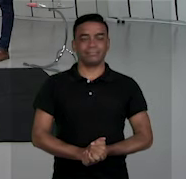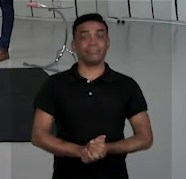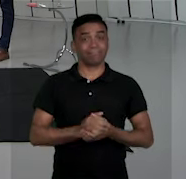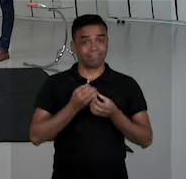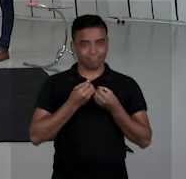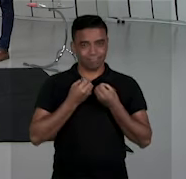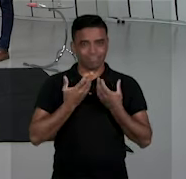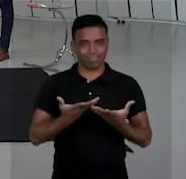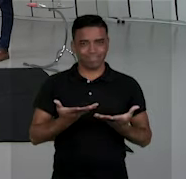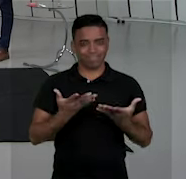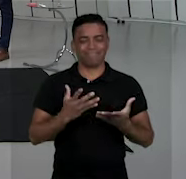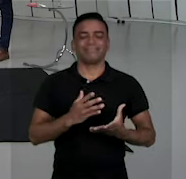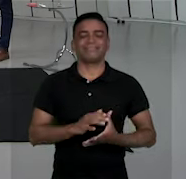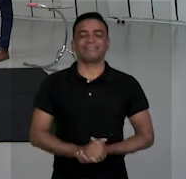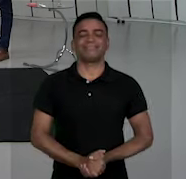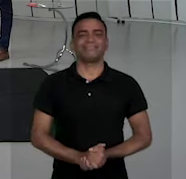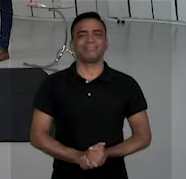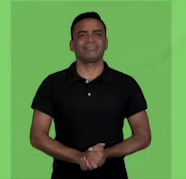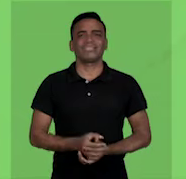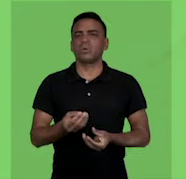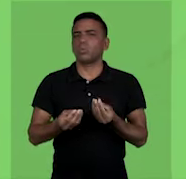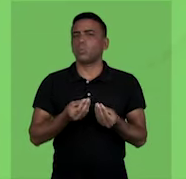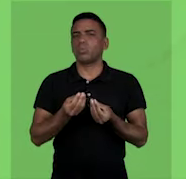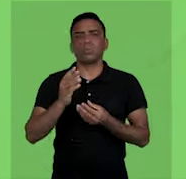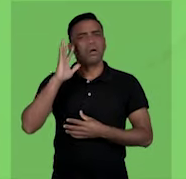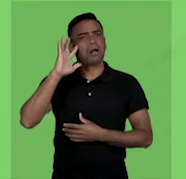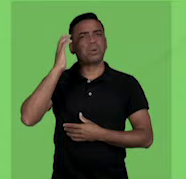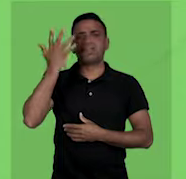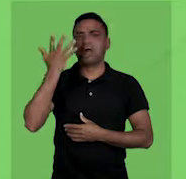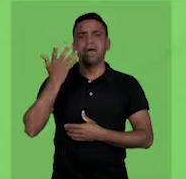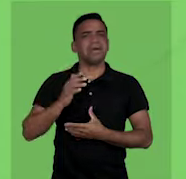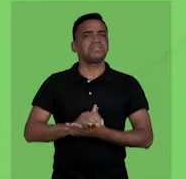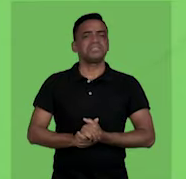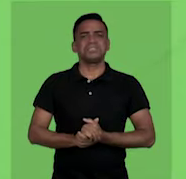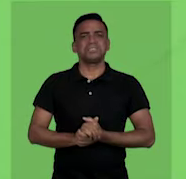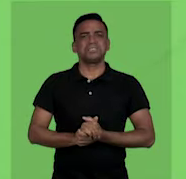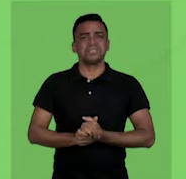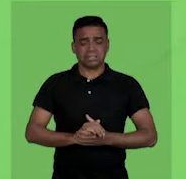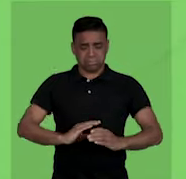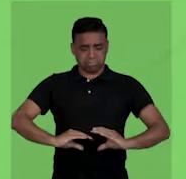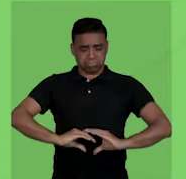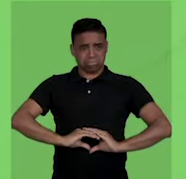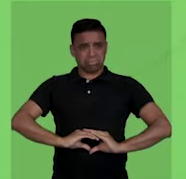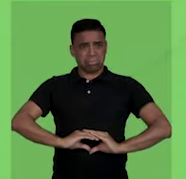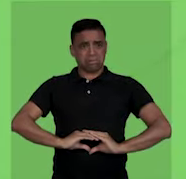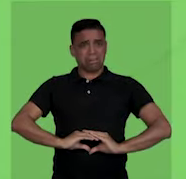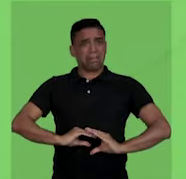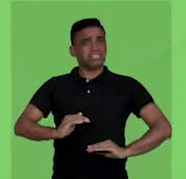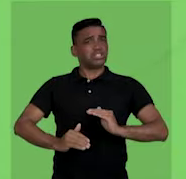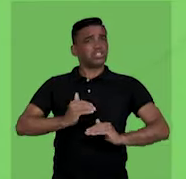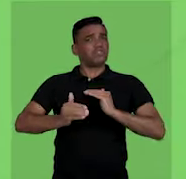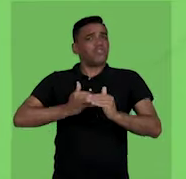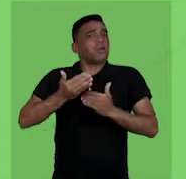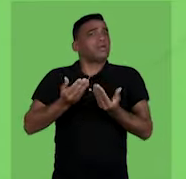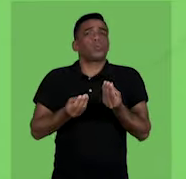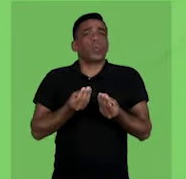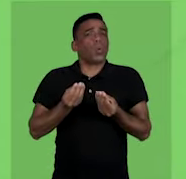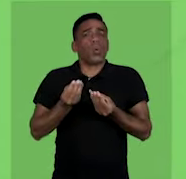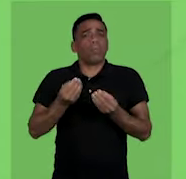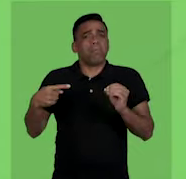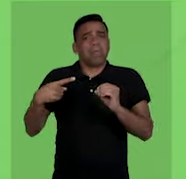Bom, como se dá o desenvolvimento embrionário? Excelente pergunta, né? Como se dá o